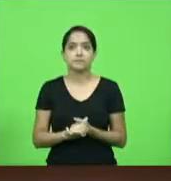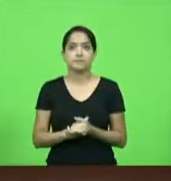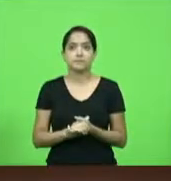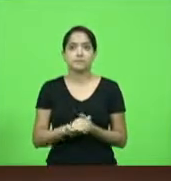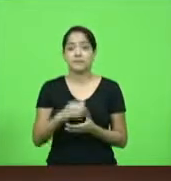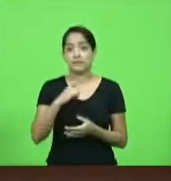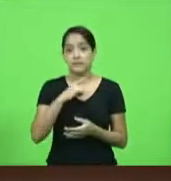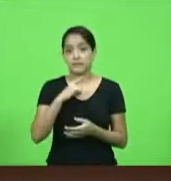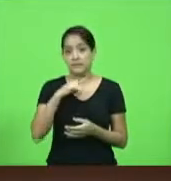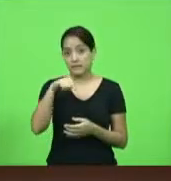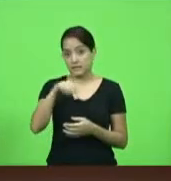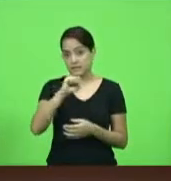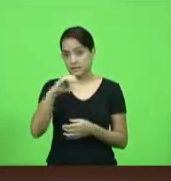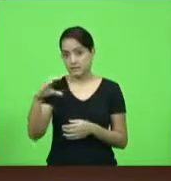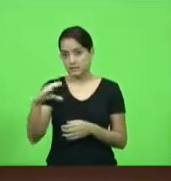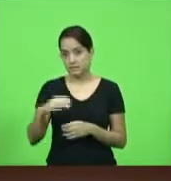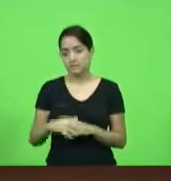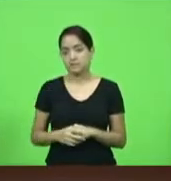estado de Santa Catarina,